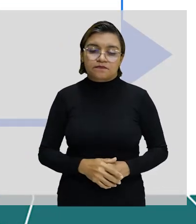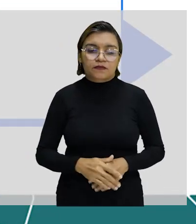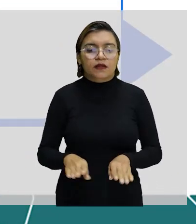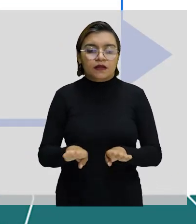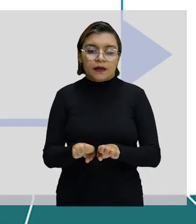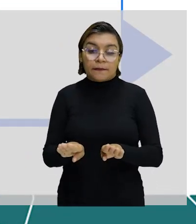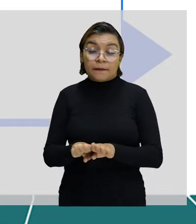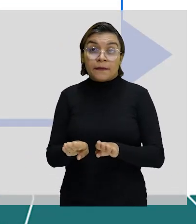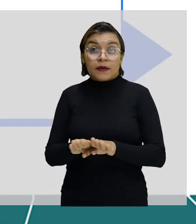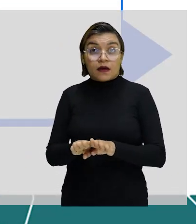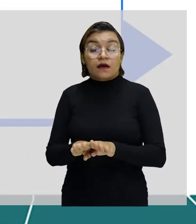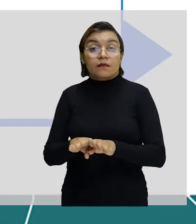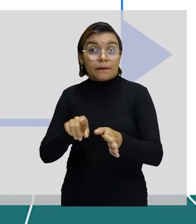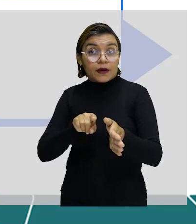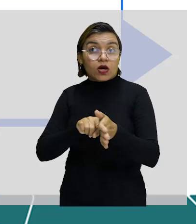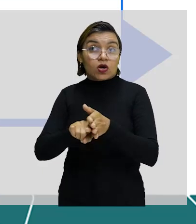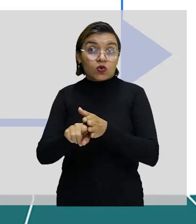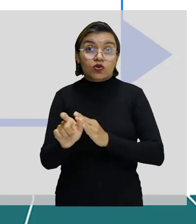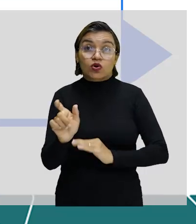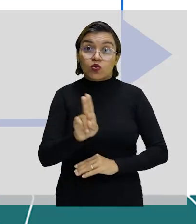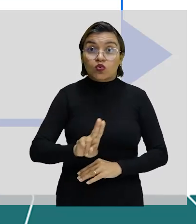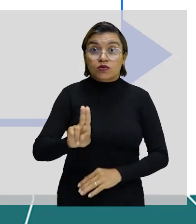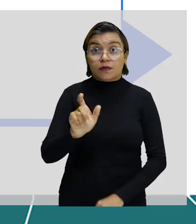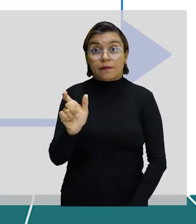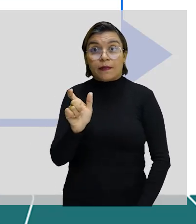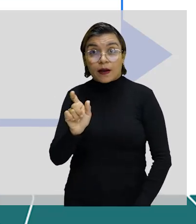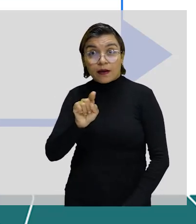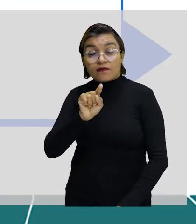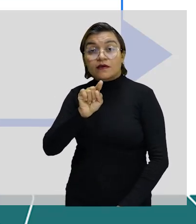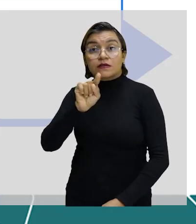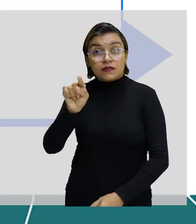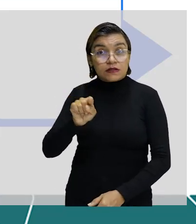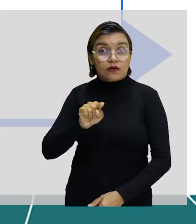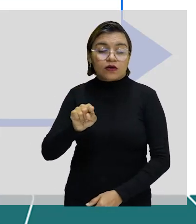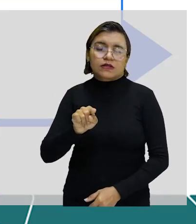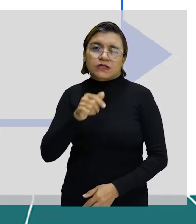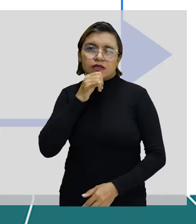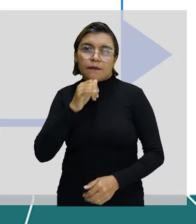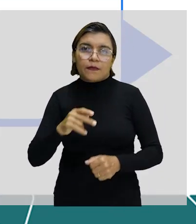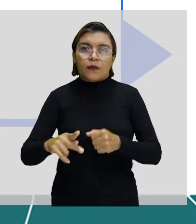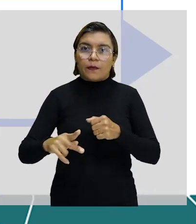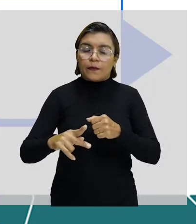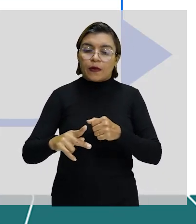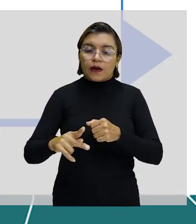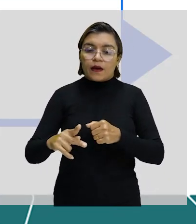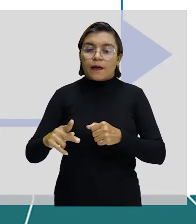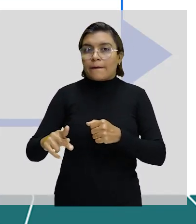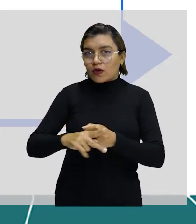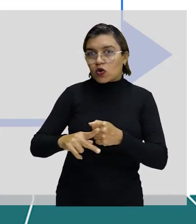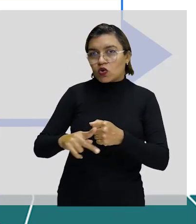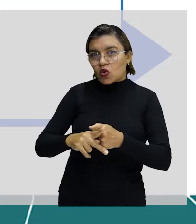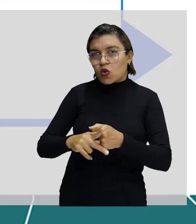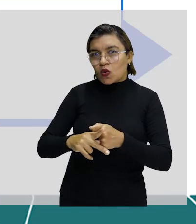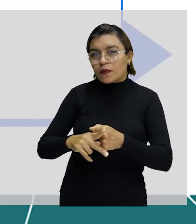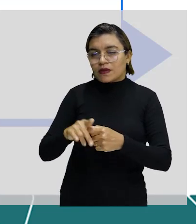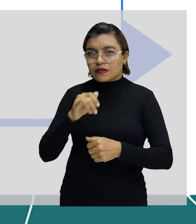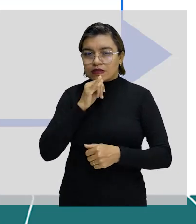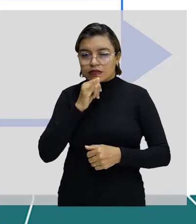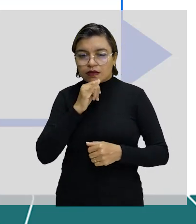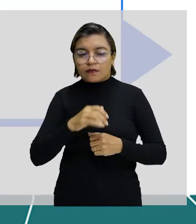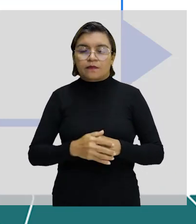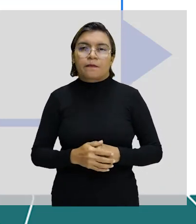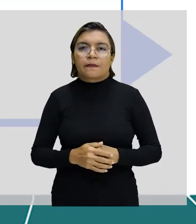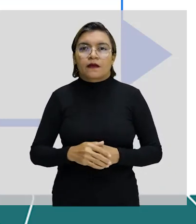você criar a pergunta usando as palavras interrogativas, que são aqueles pronomes que em língua inglesa começam com WH.